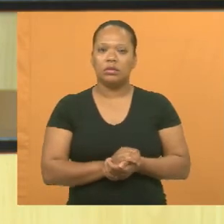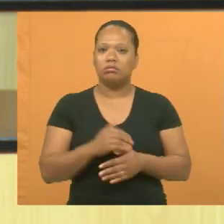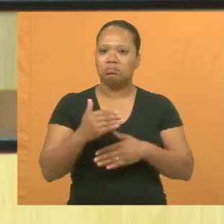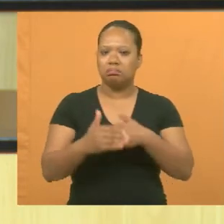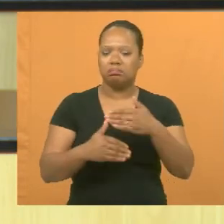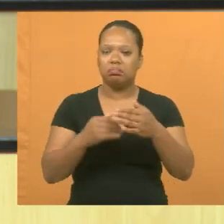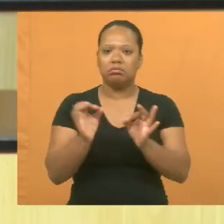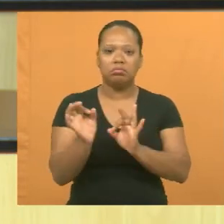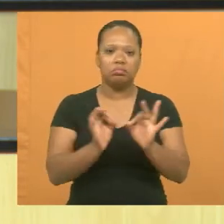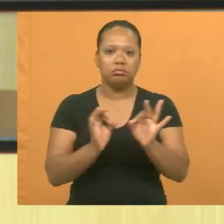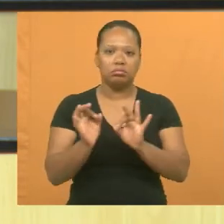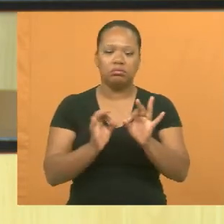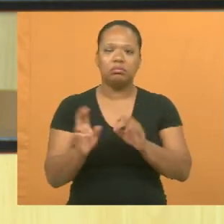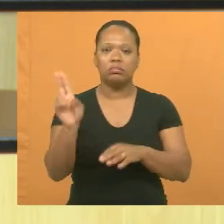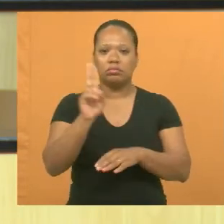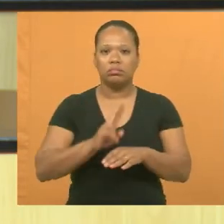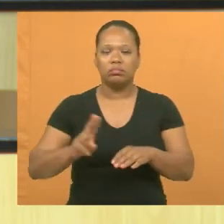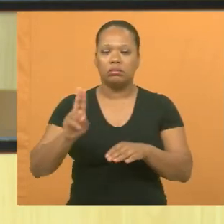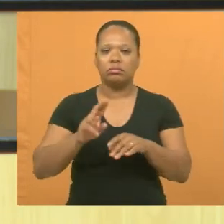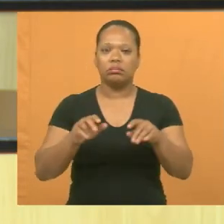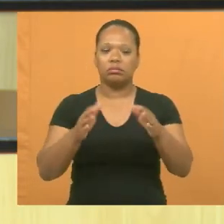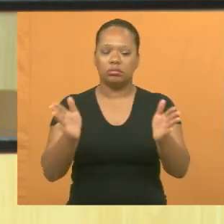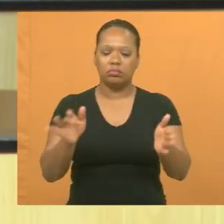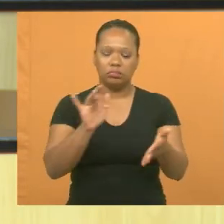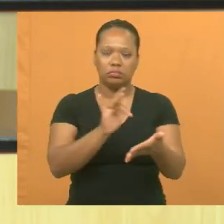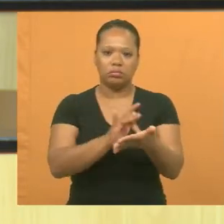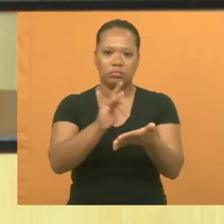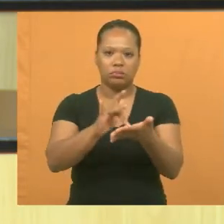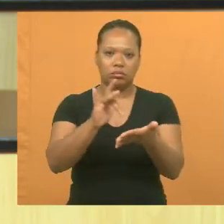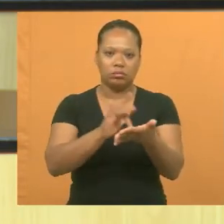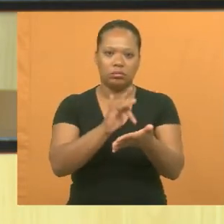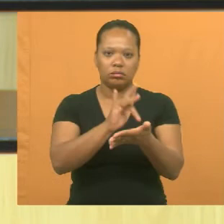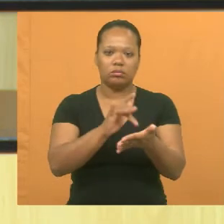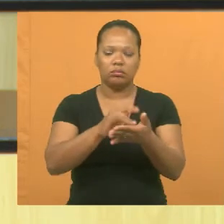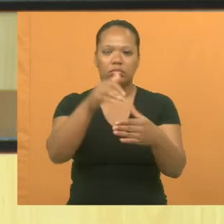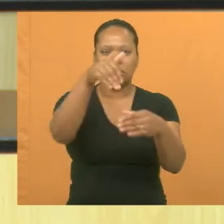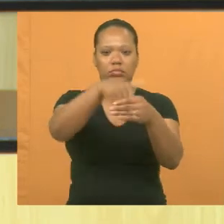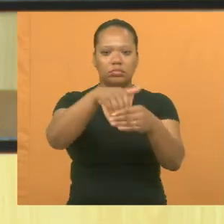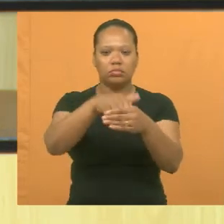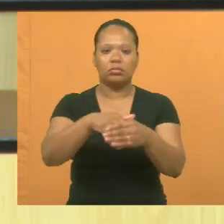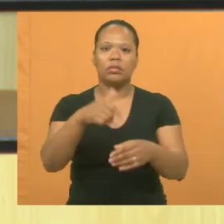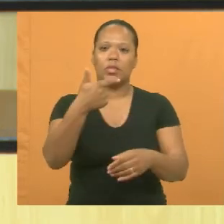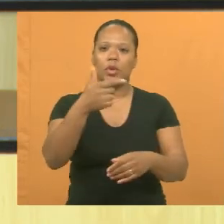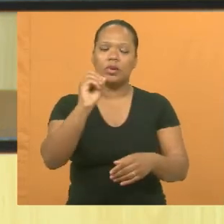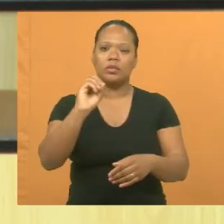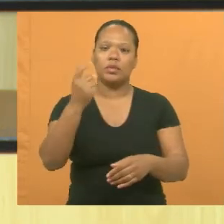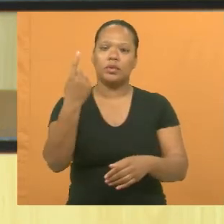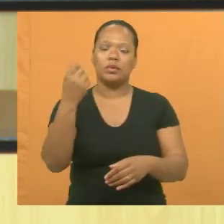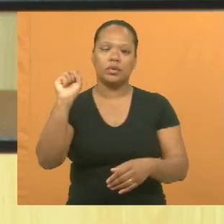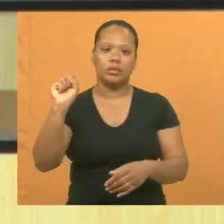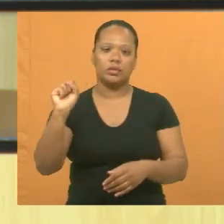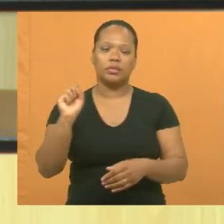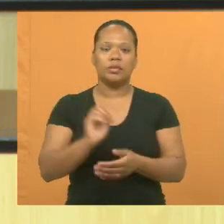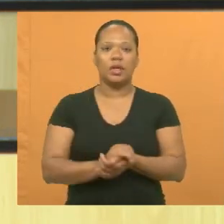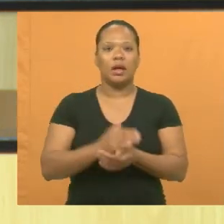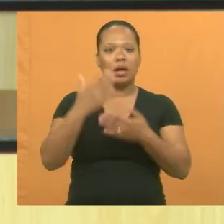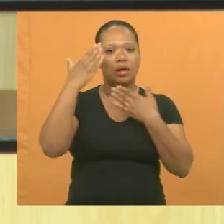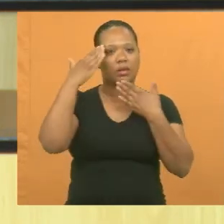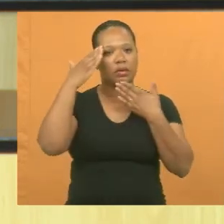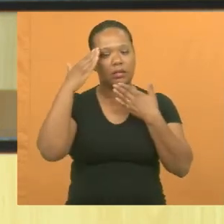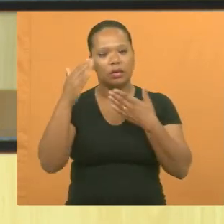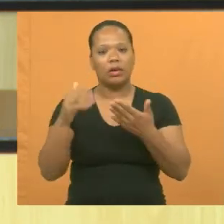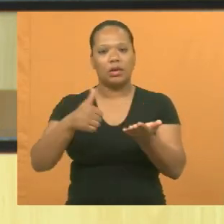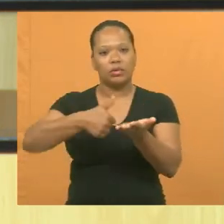avanço na organização e uso das urnas eletrônicas de votação nas eleições de 2018 e a grata iniciativa do